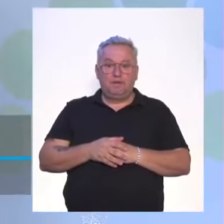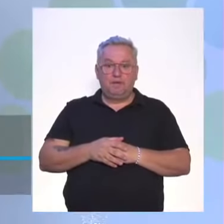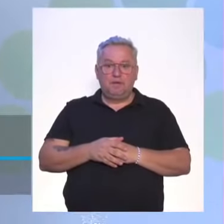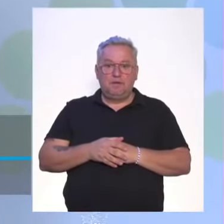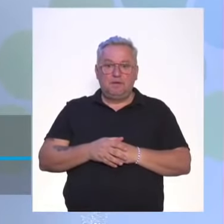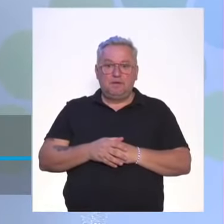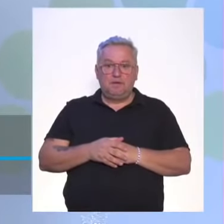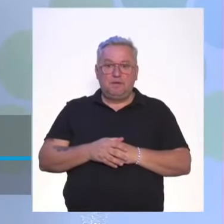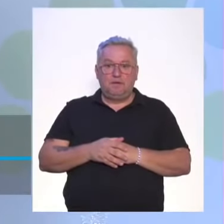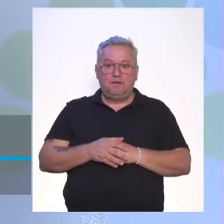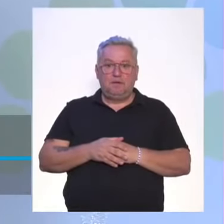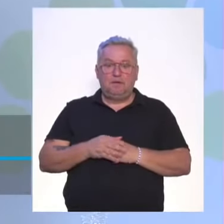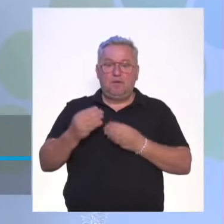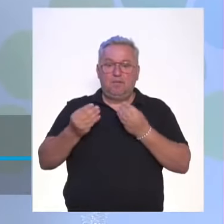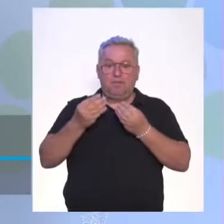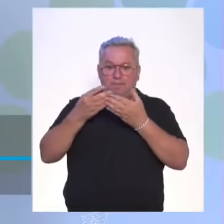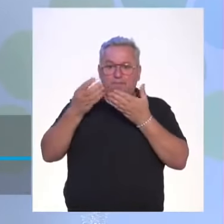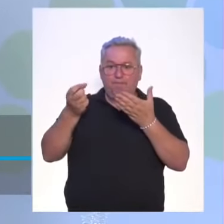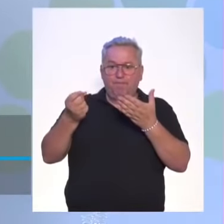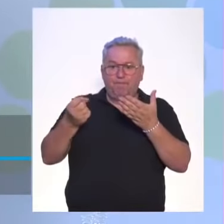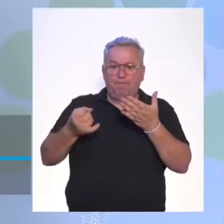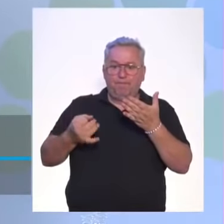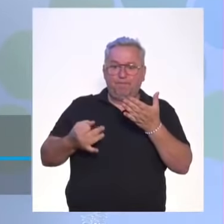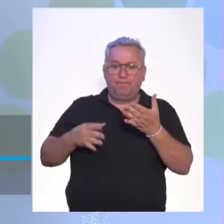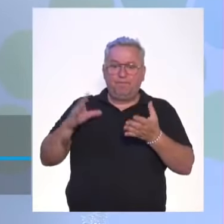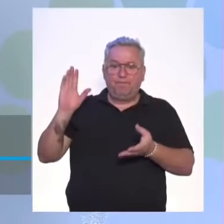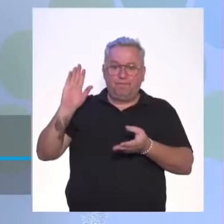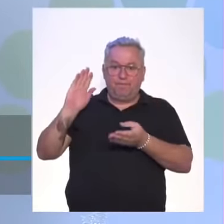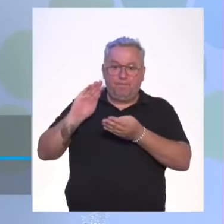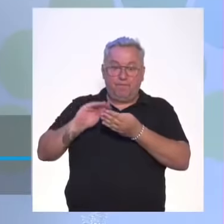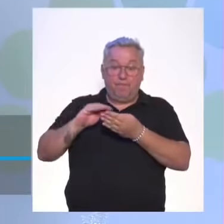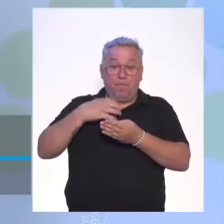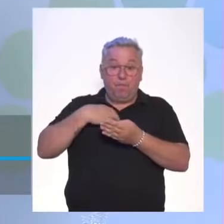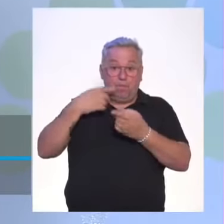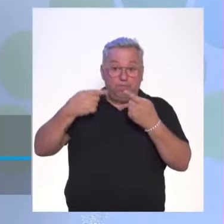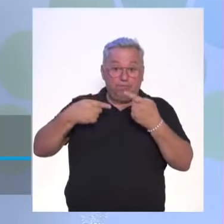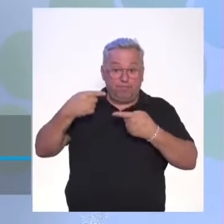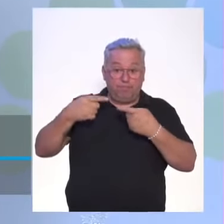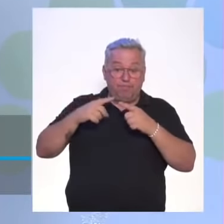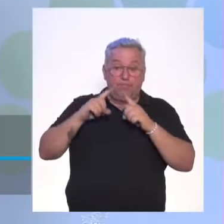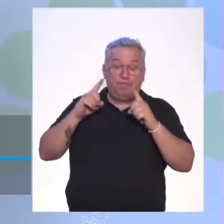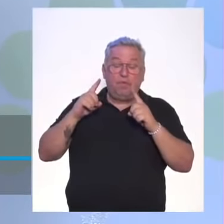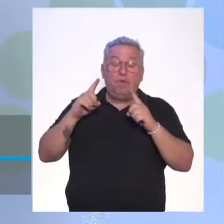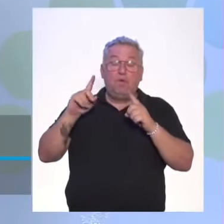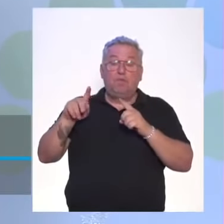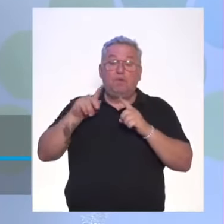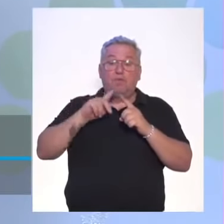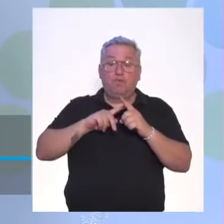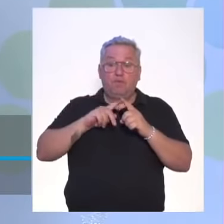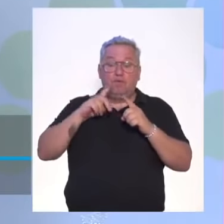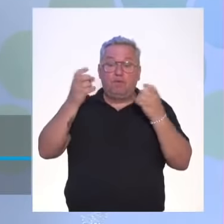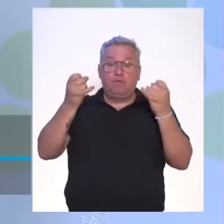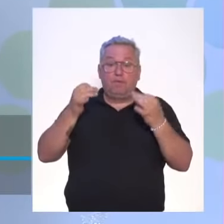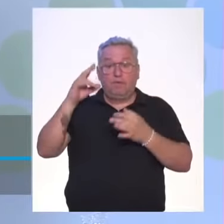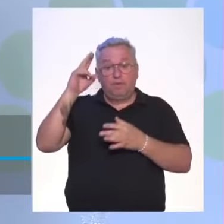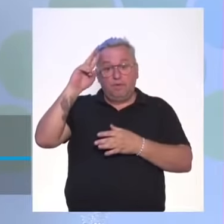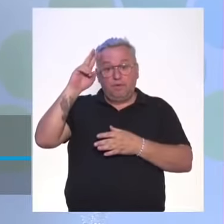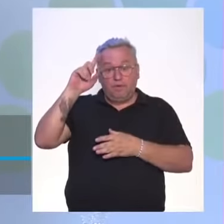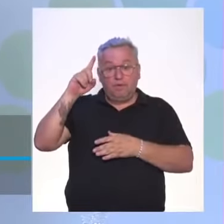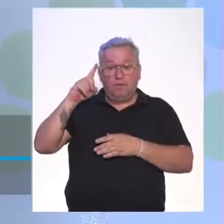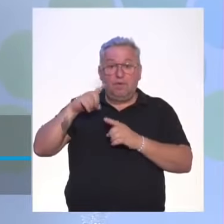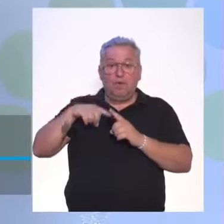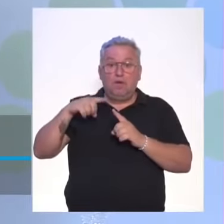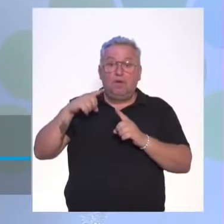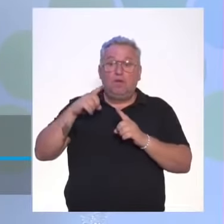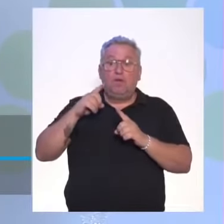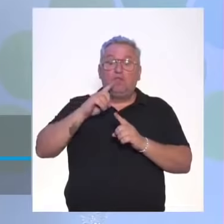como vocês vão contar né Fazer o resumo aí de forma crítica o pros formaram vai relembrar para gente um pouquinho da questão do discurso